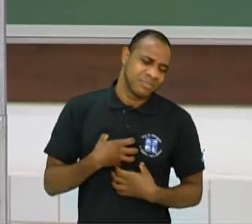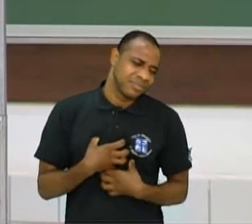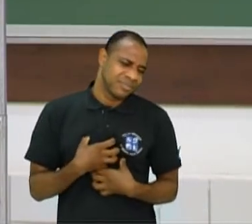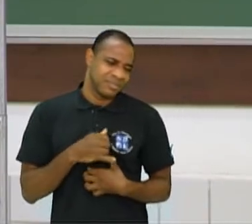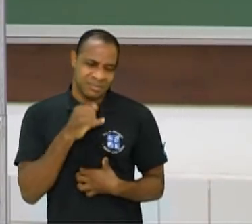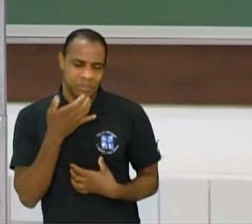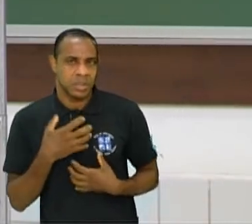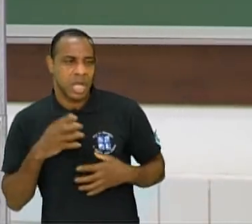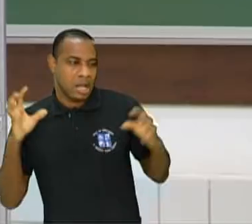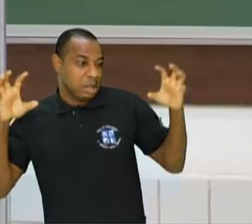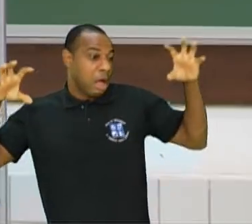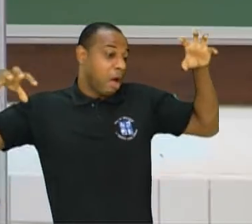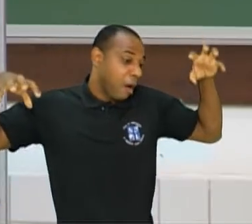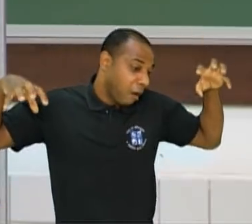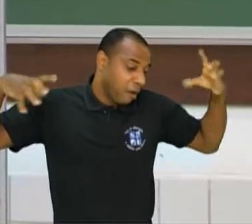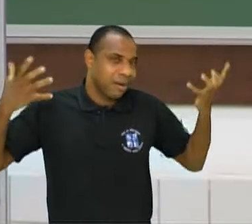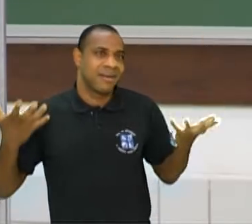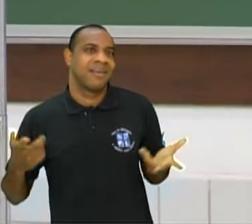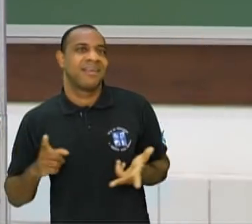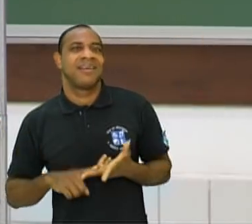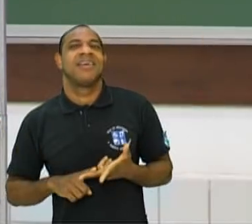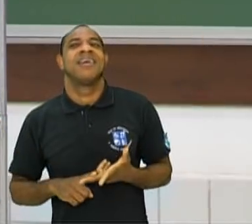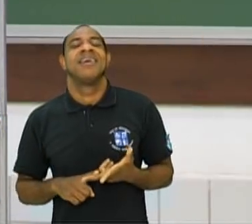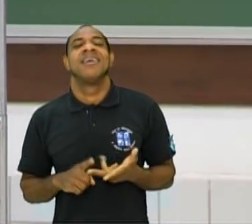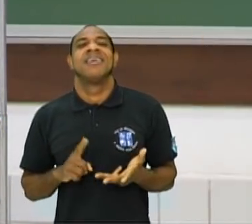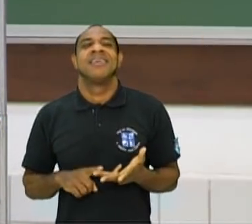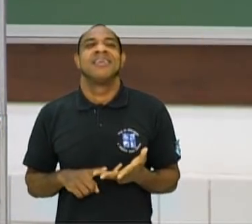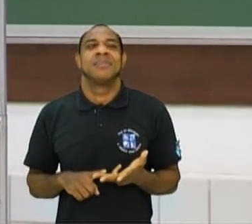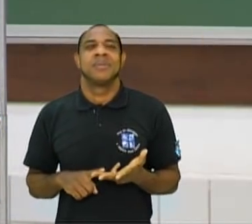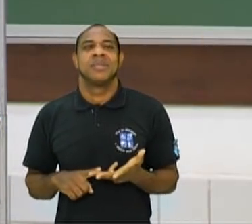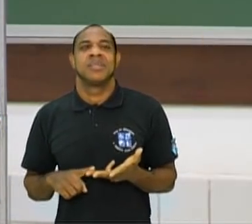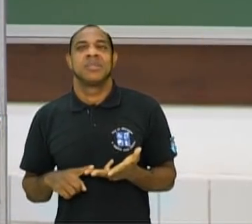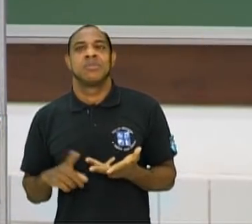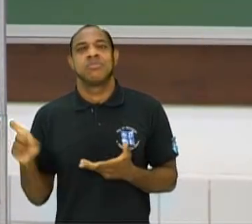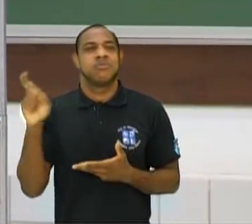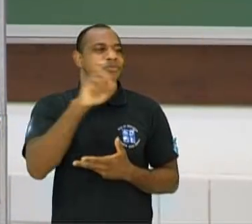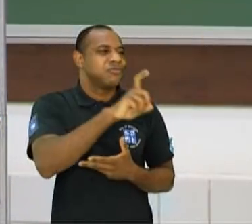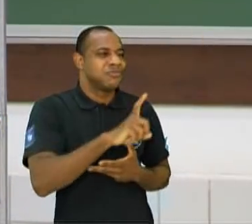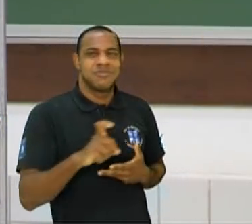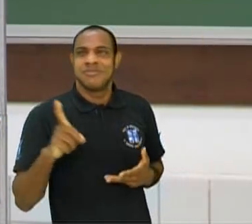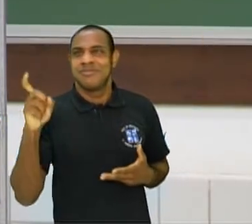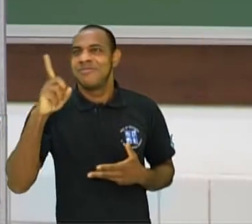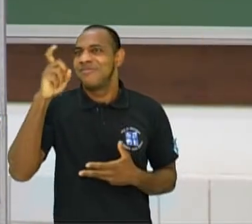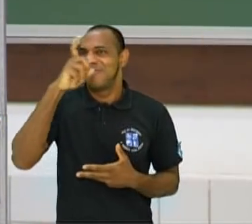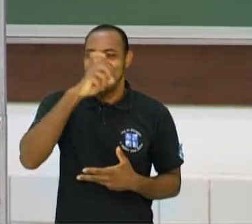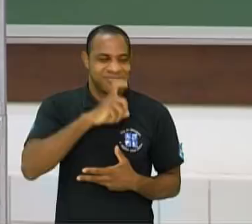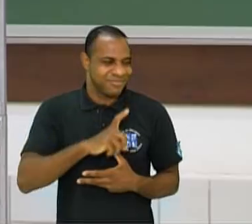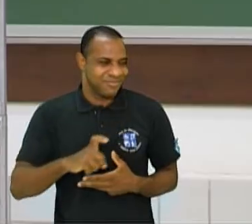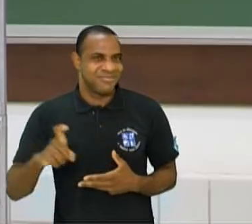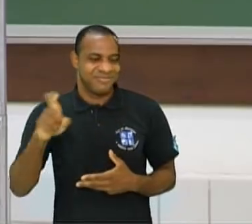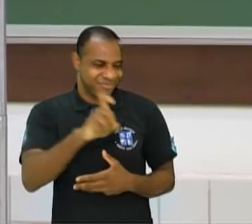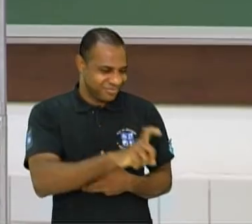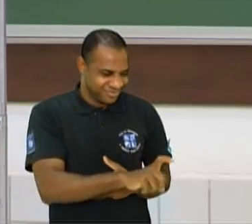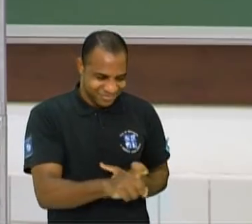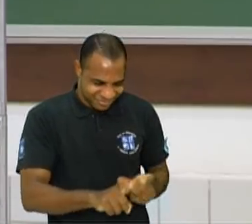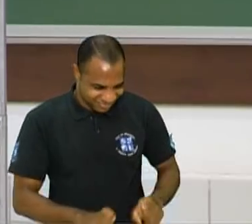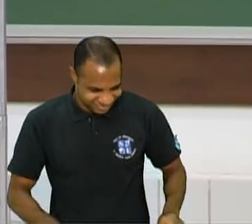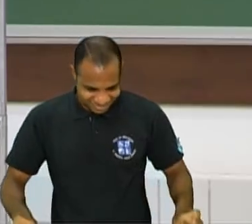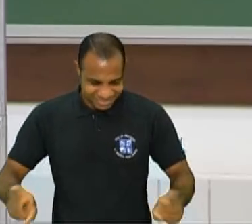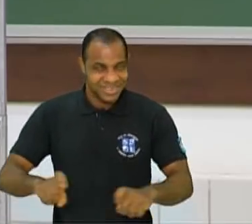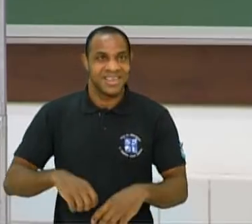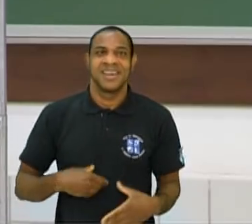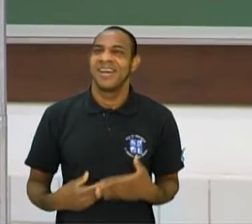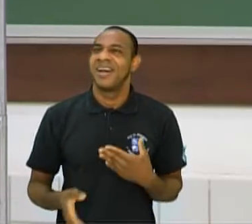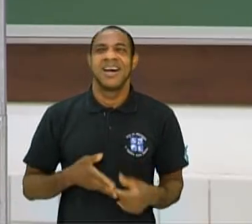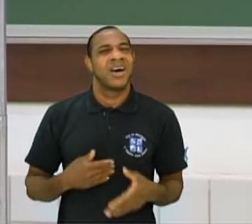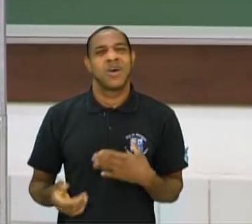ser assustar os moradores, pode ser jogar spray de espuma na frente da casa, no jardim,